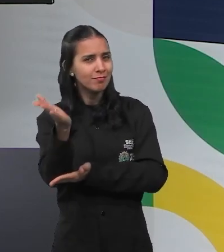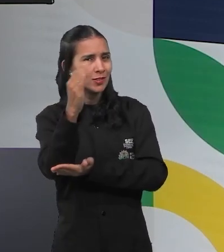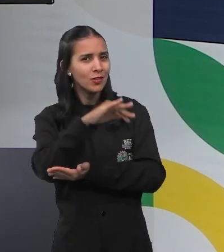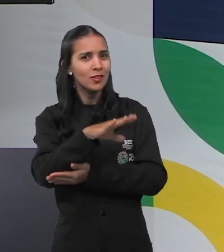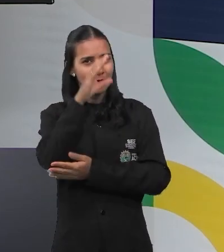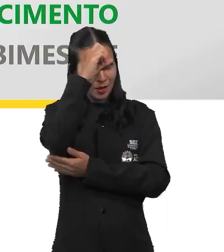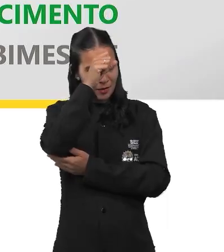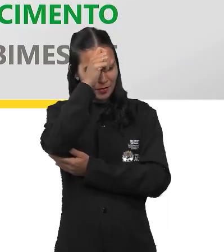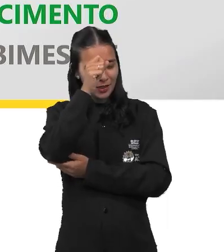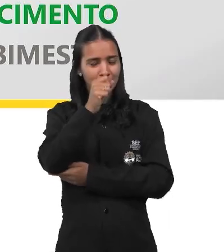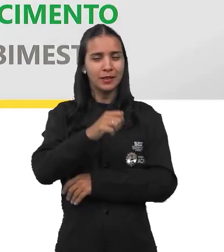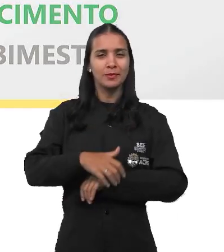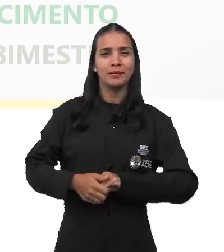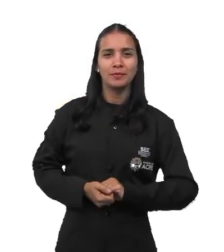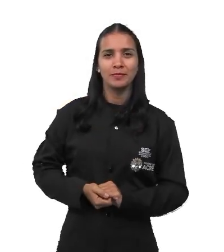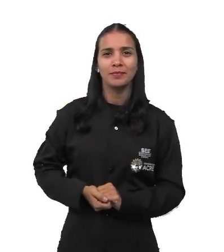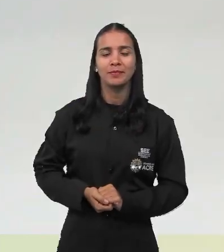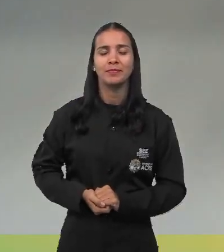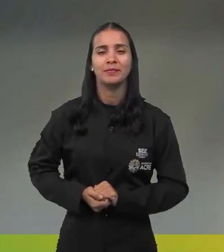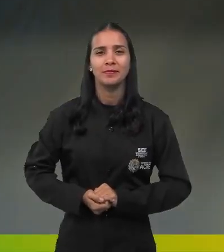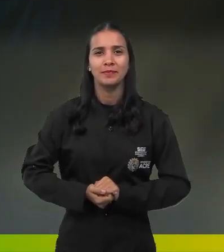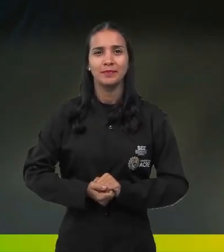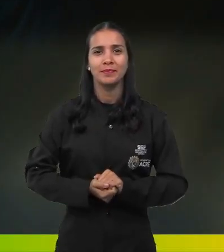sobre ele.